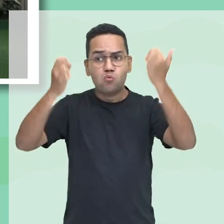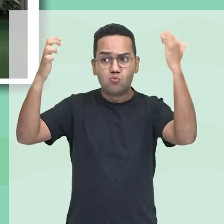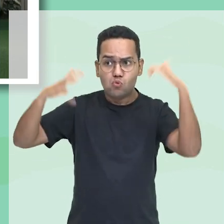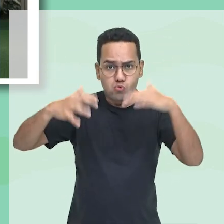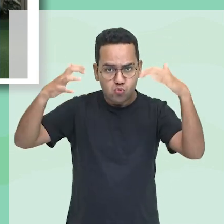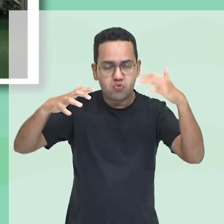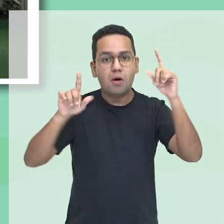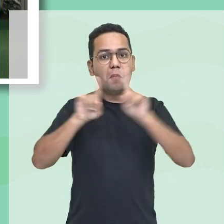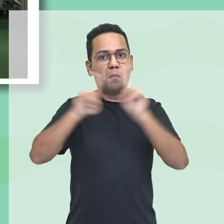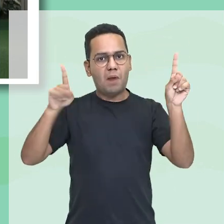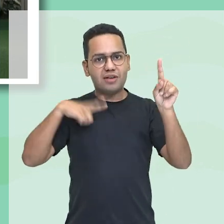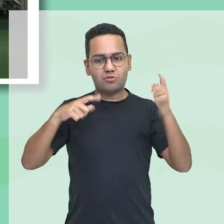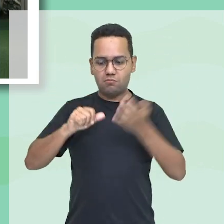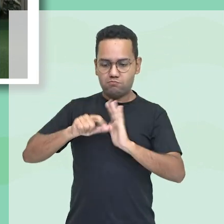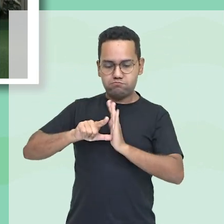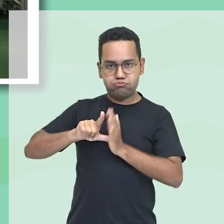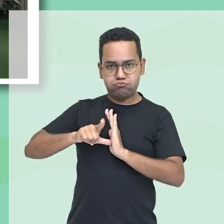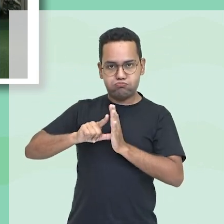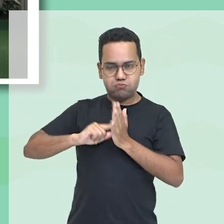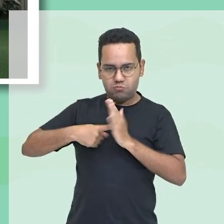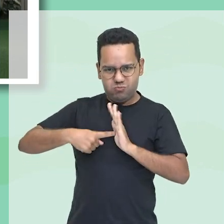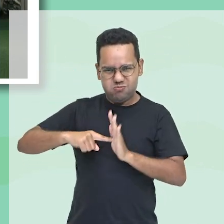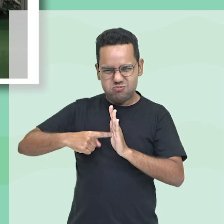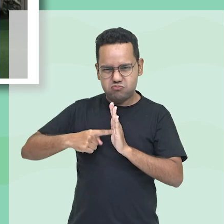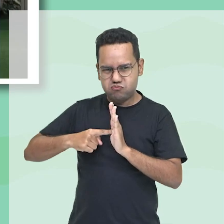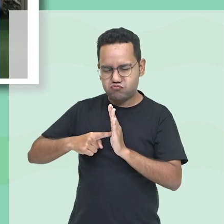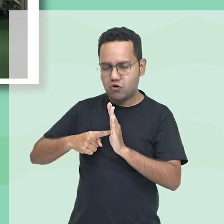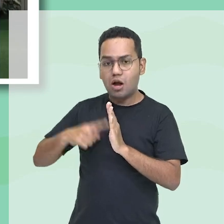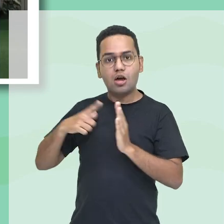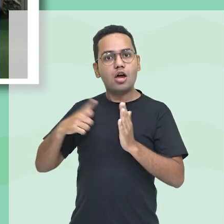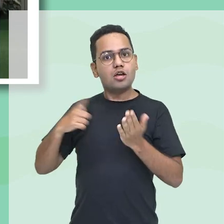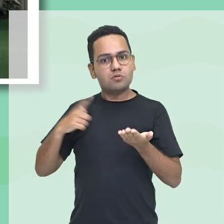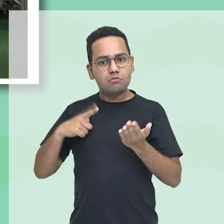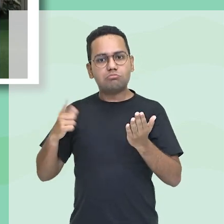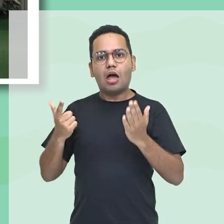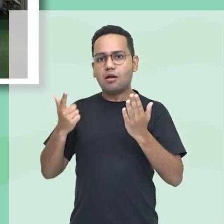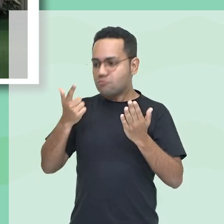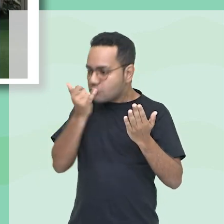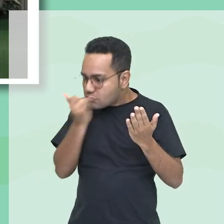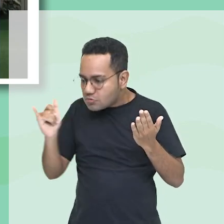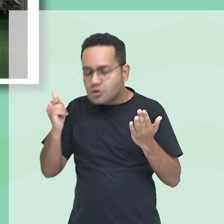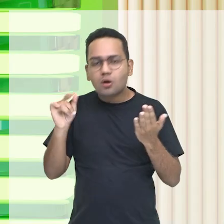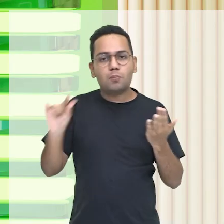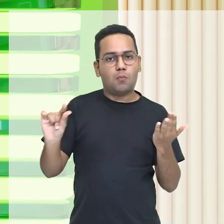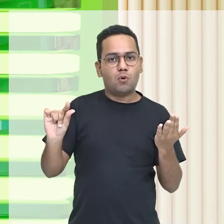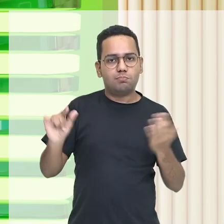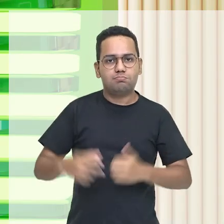o seu gerador continuará produzindo energia solar, mas em menor quantidade.